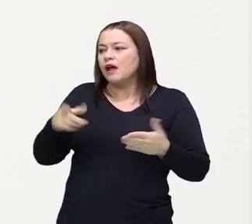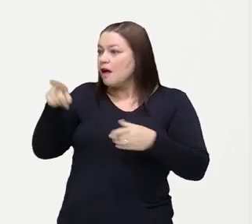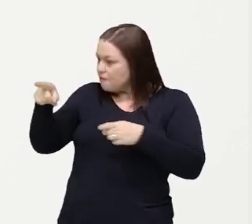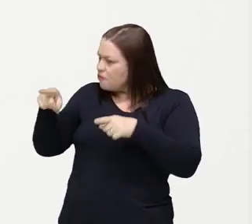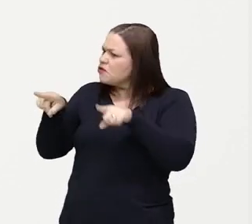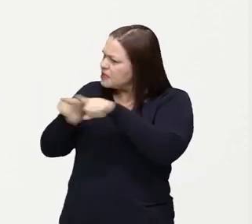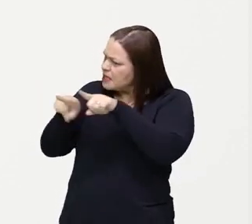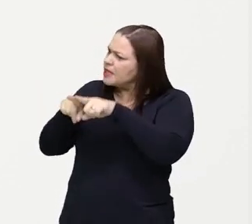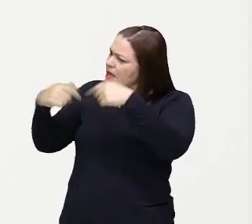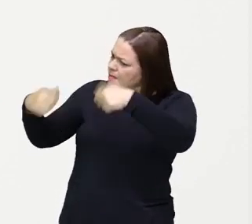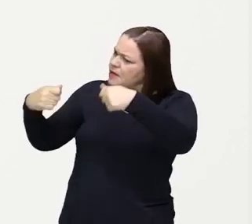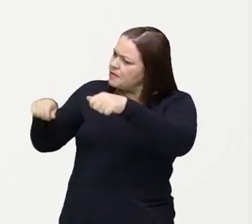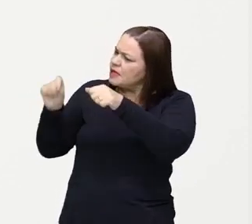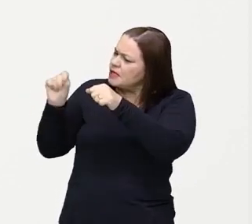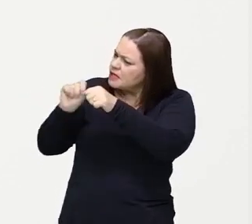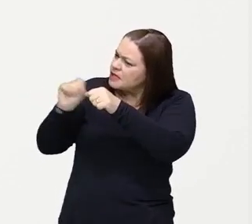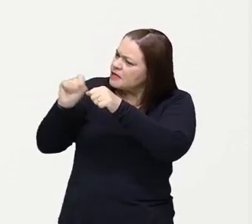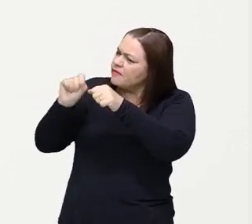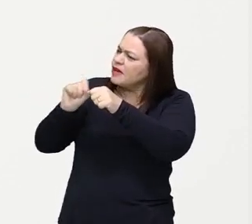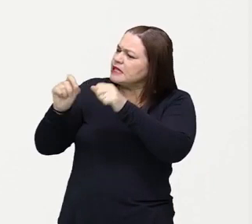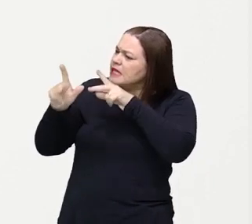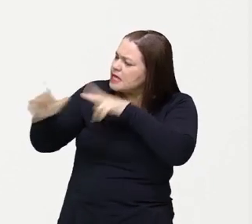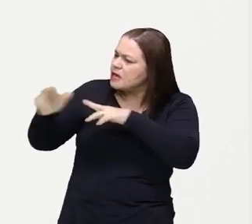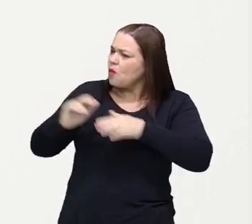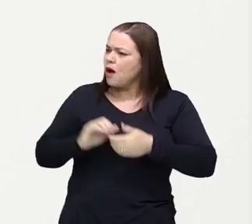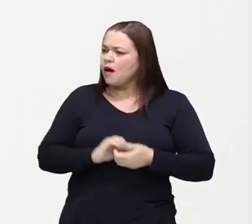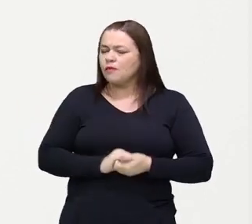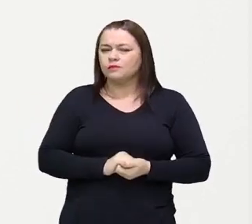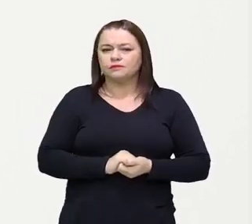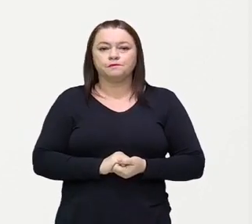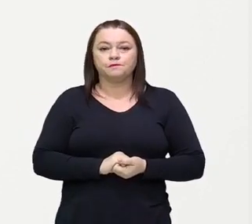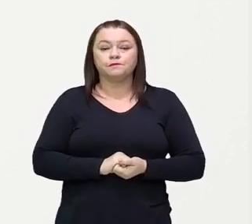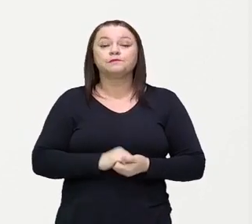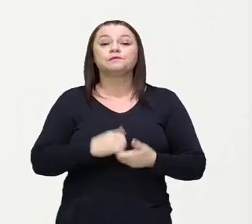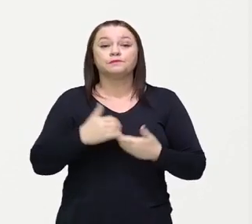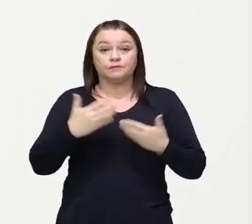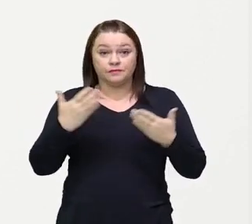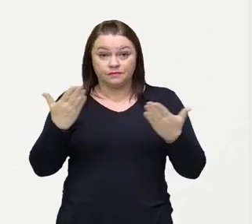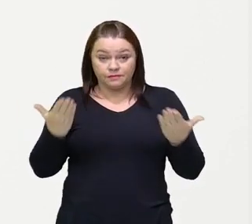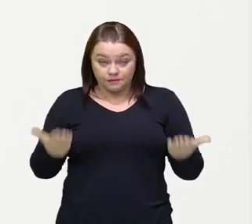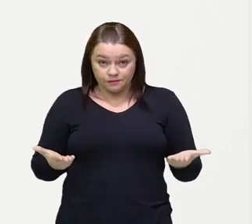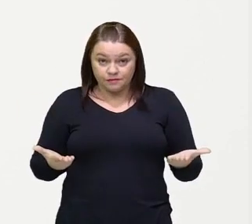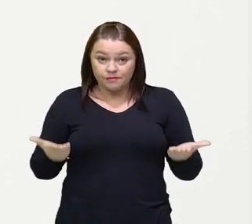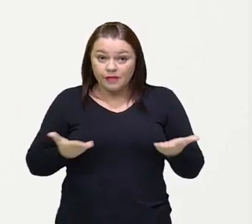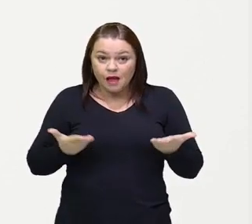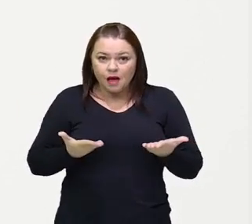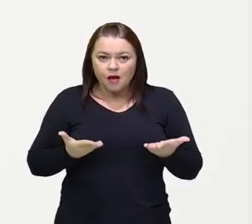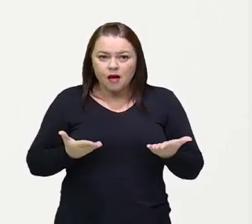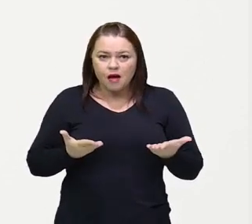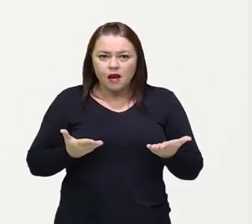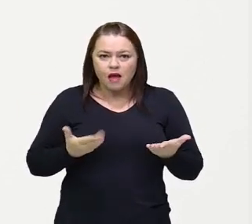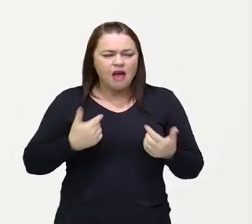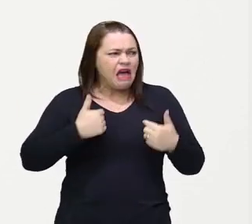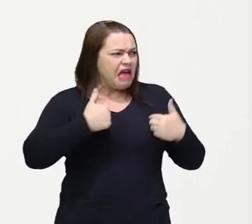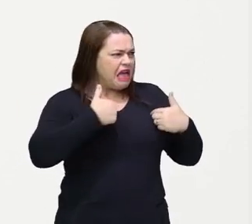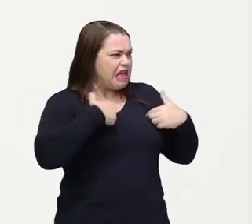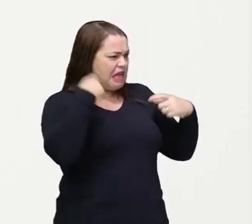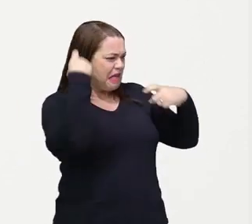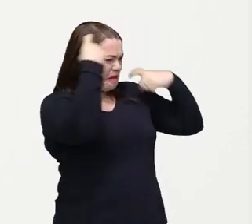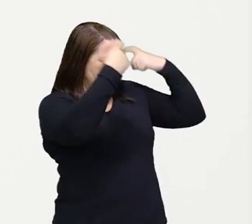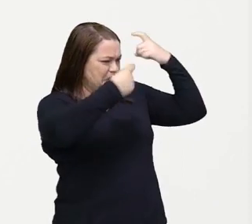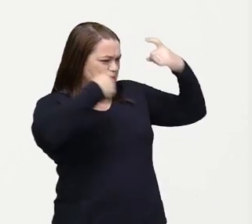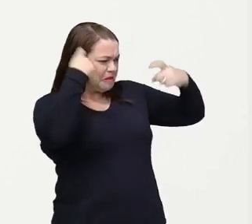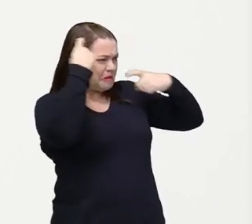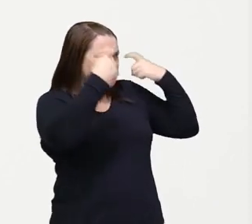o mesmo, não é? Aí vamos para o próximo aqui. Eu me preocupar com o